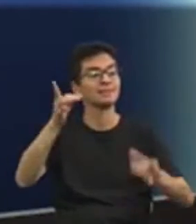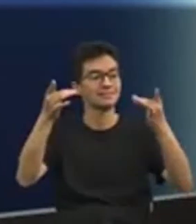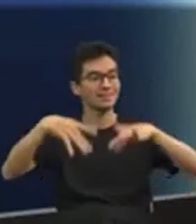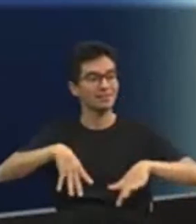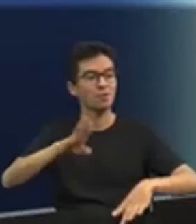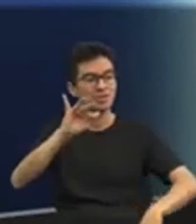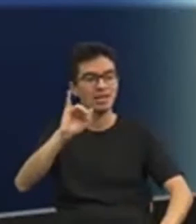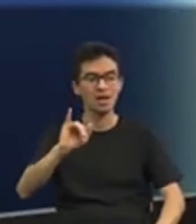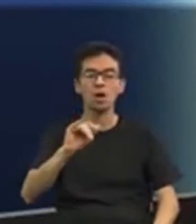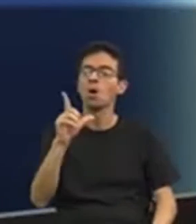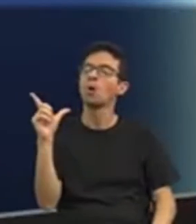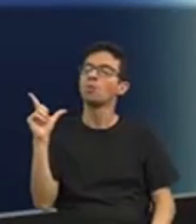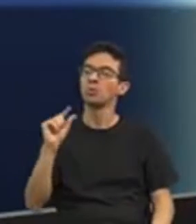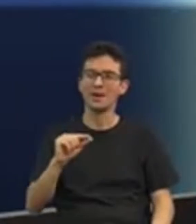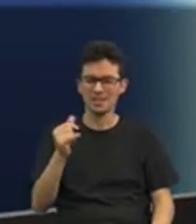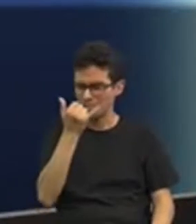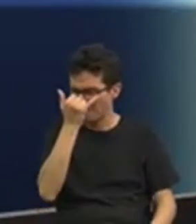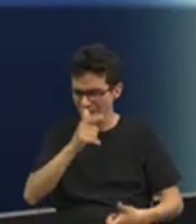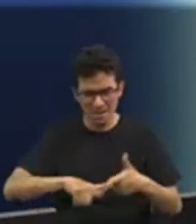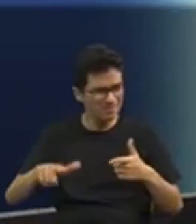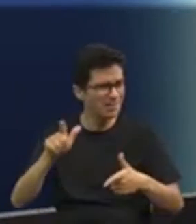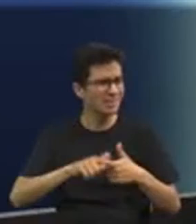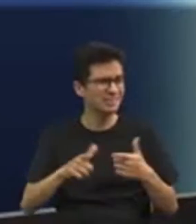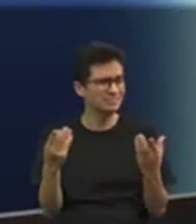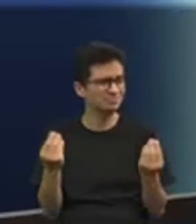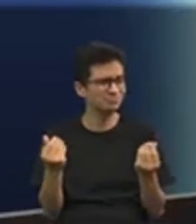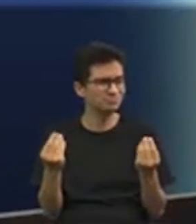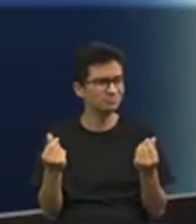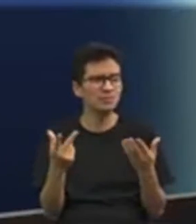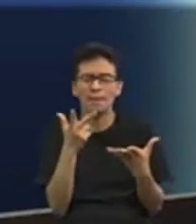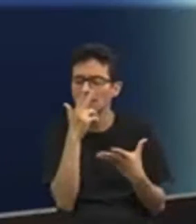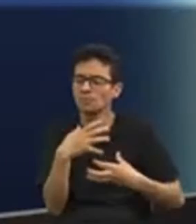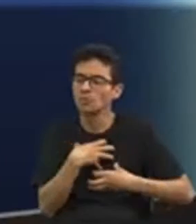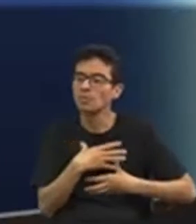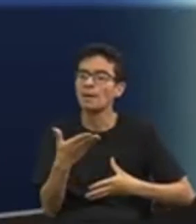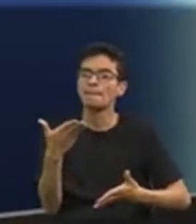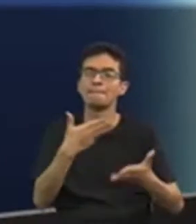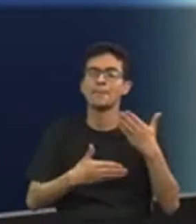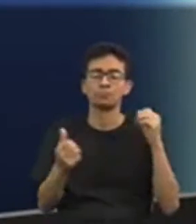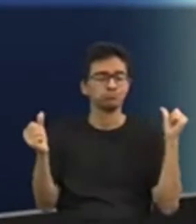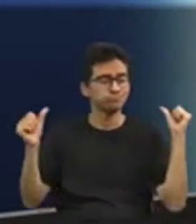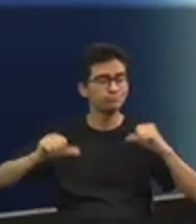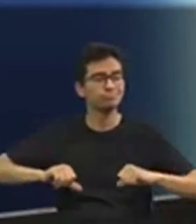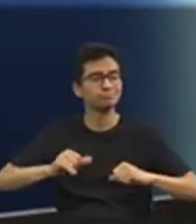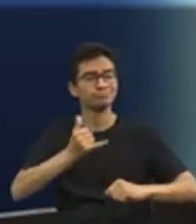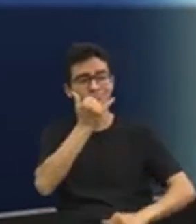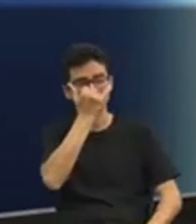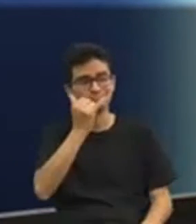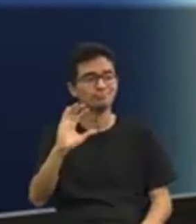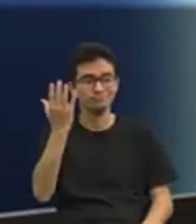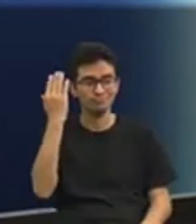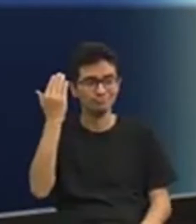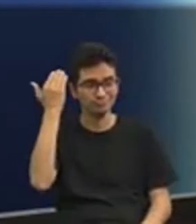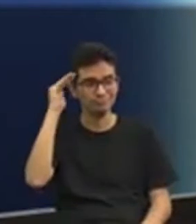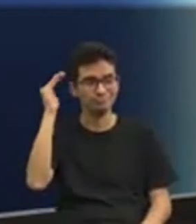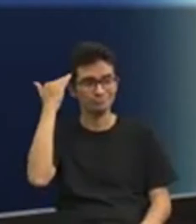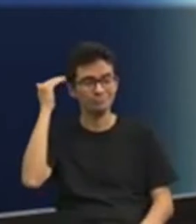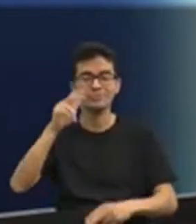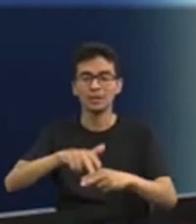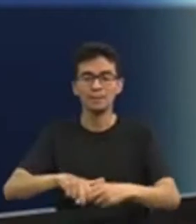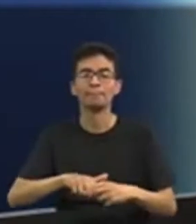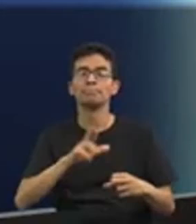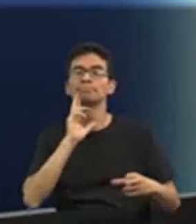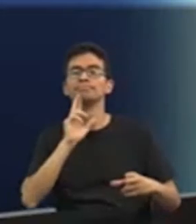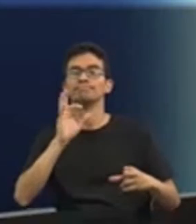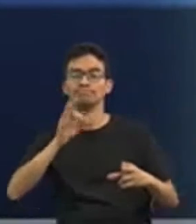e o tempo todo arrebentado então é uma forma de compensar a notícias engraçadas que ela acabou de dar portanto a